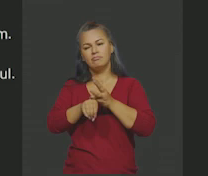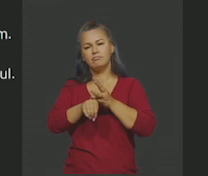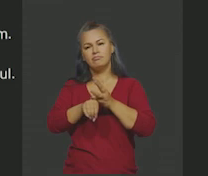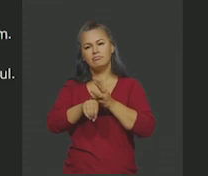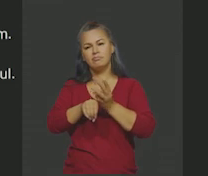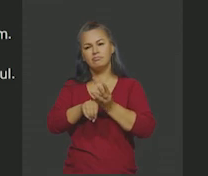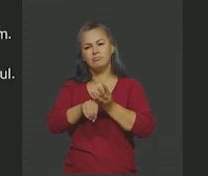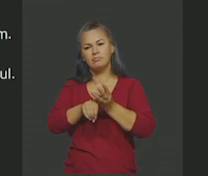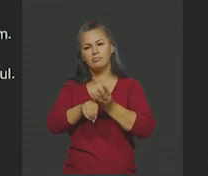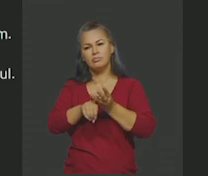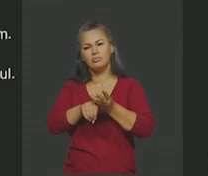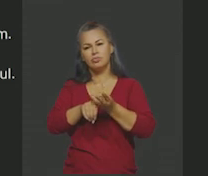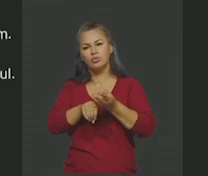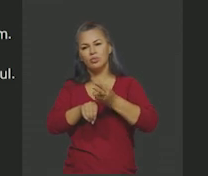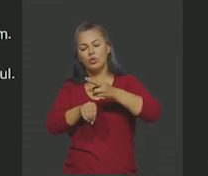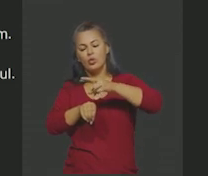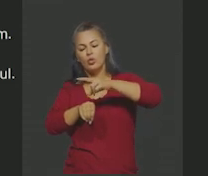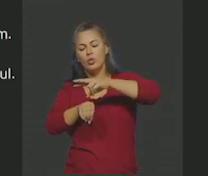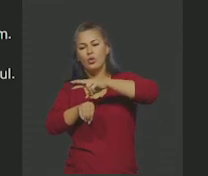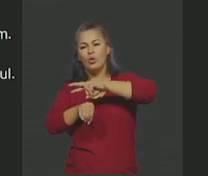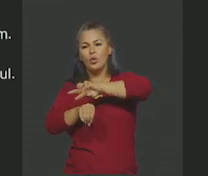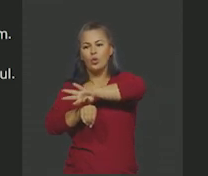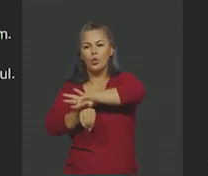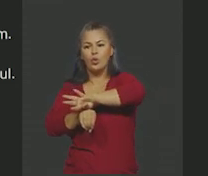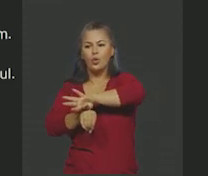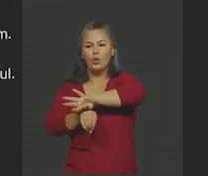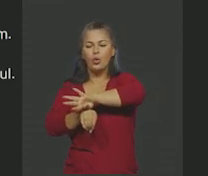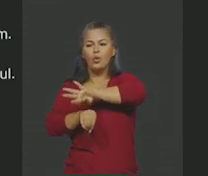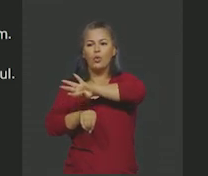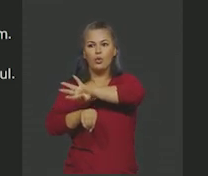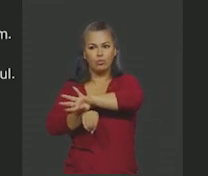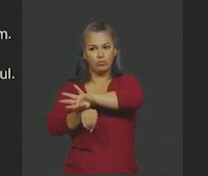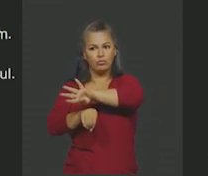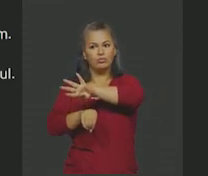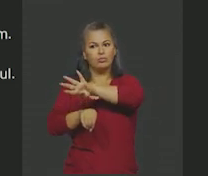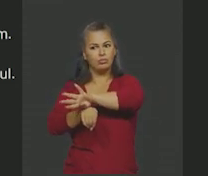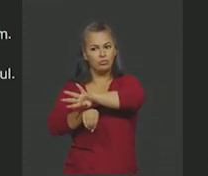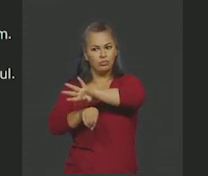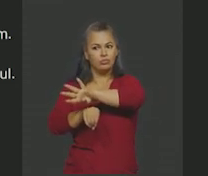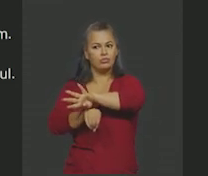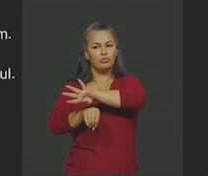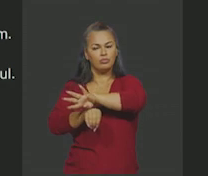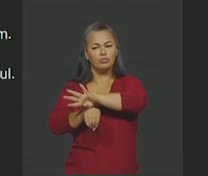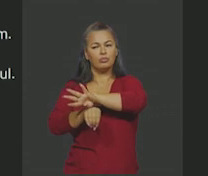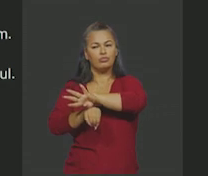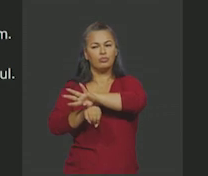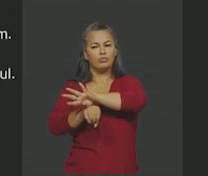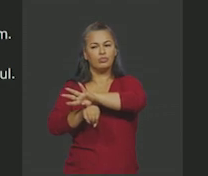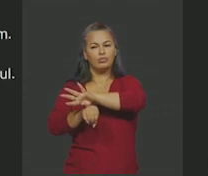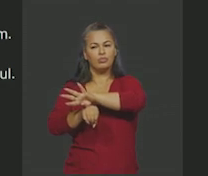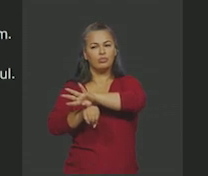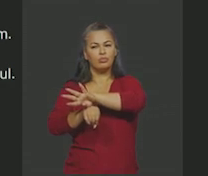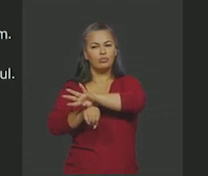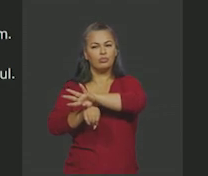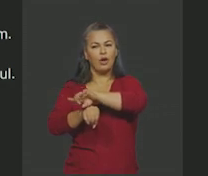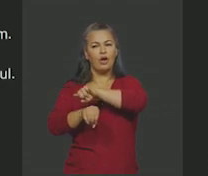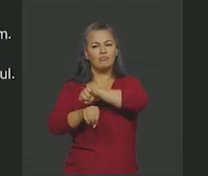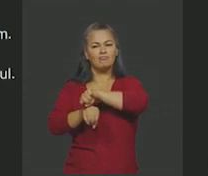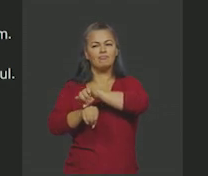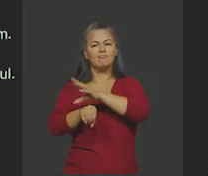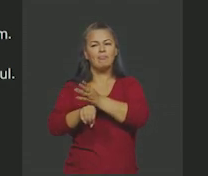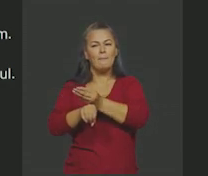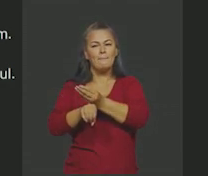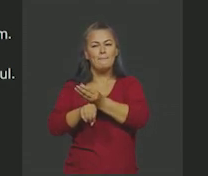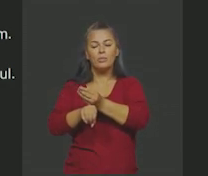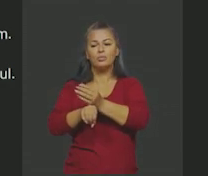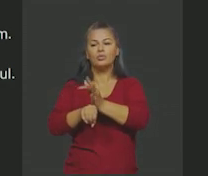vai jogá-la para o 4, que é aqui a retina, que está lá no fundo do olho, que está cheio de